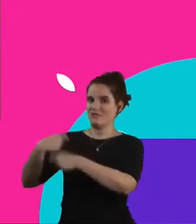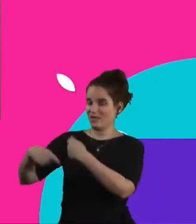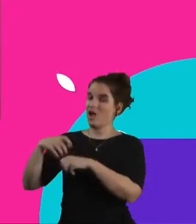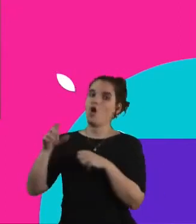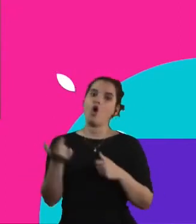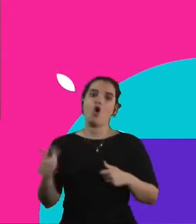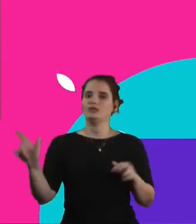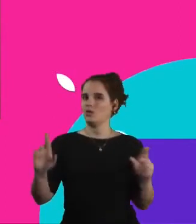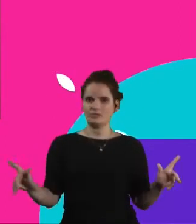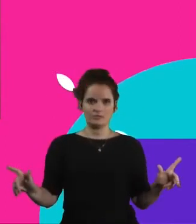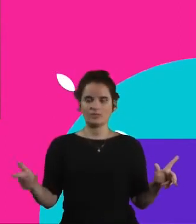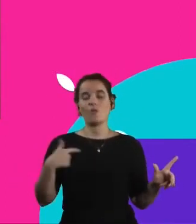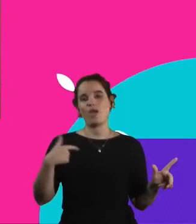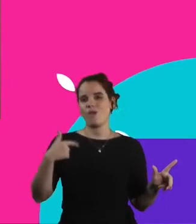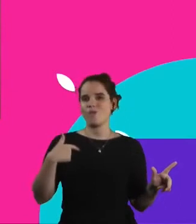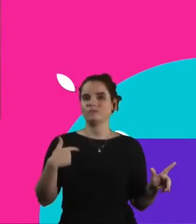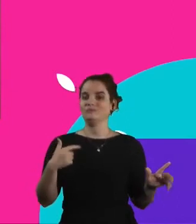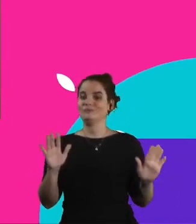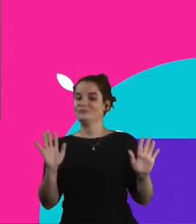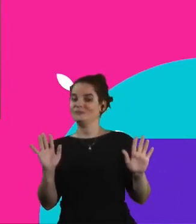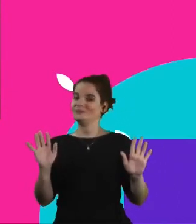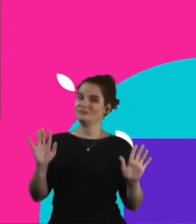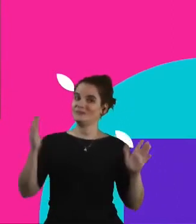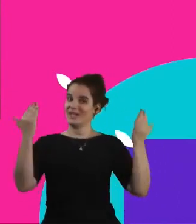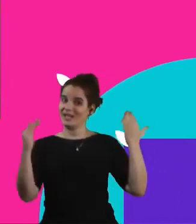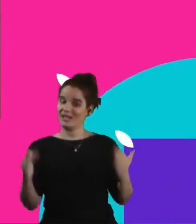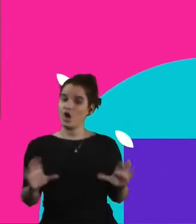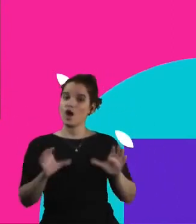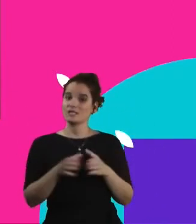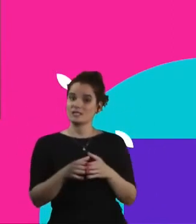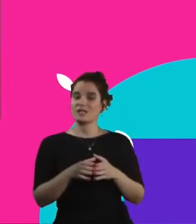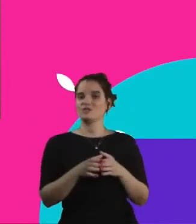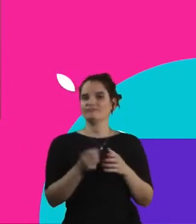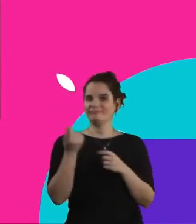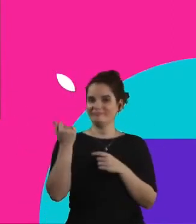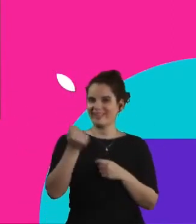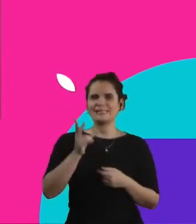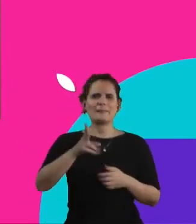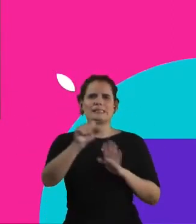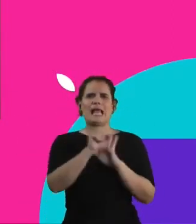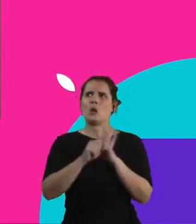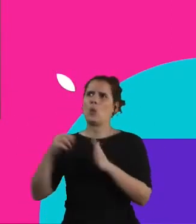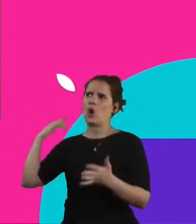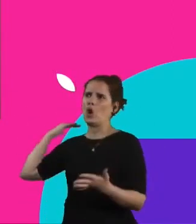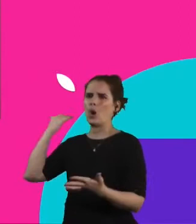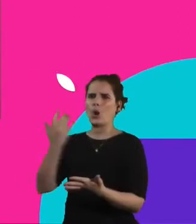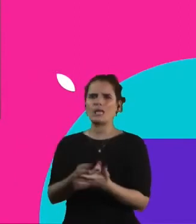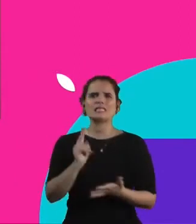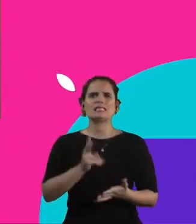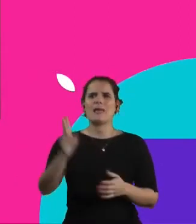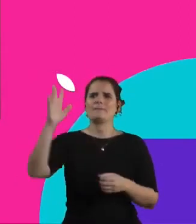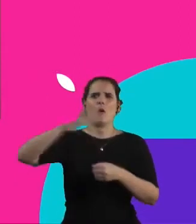a isso, quando as grandes organizações financeiras que durante séculos ganharam dinheiro mediante a opressão